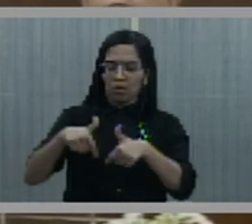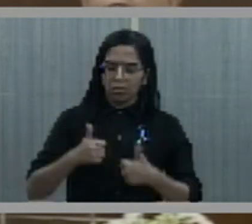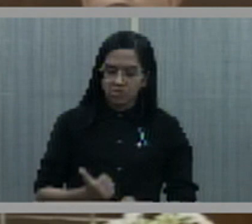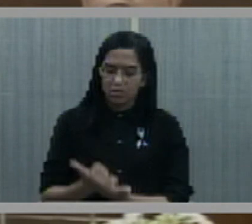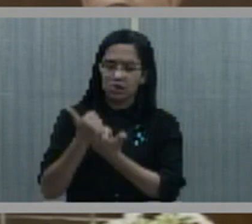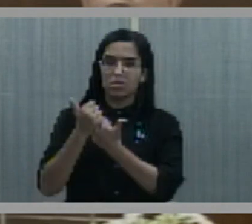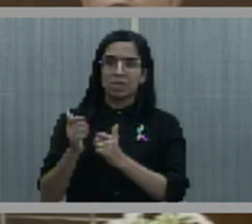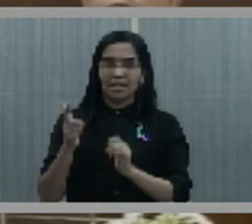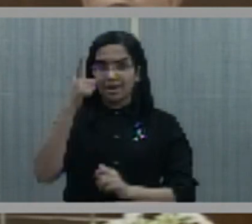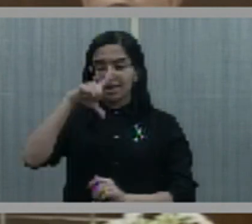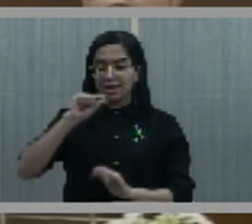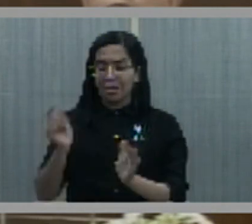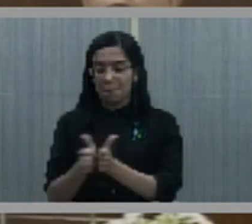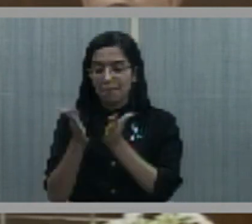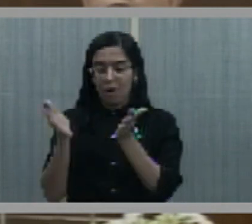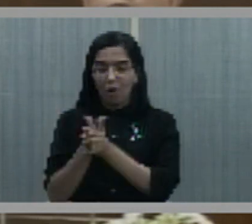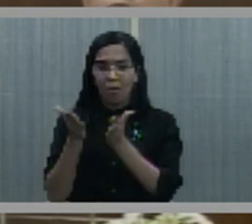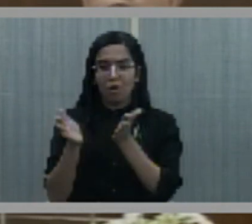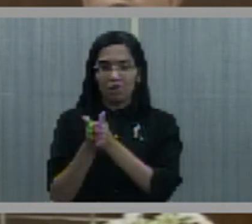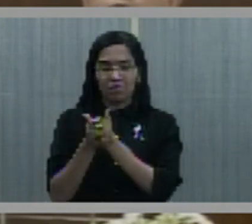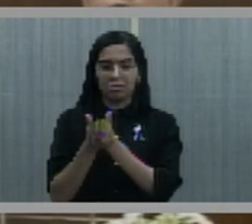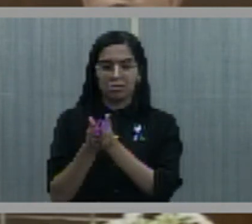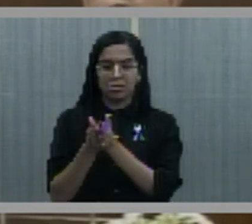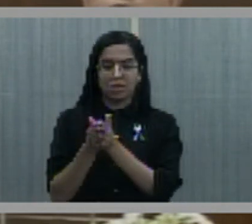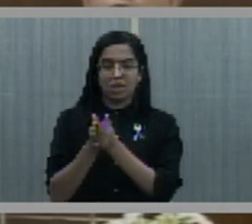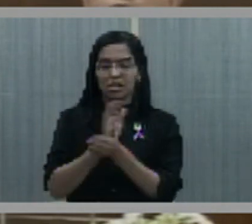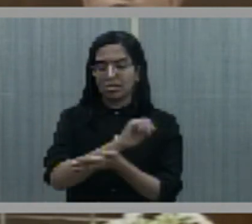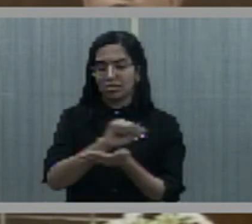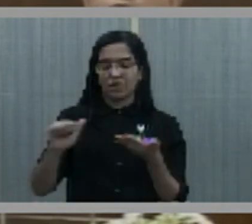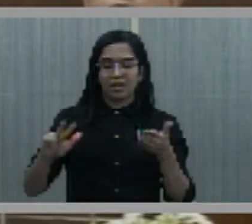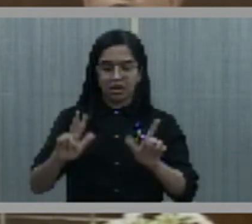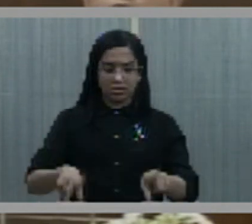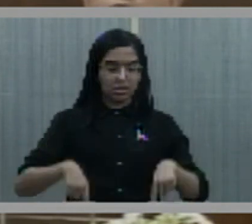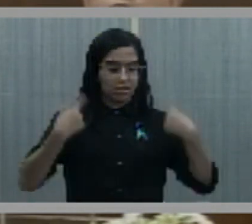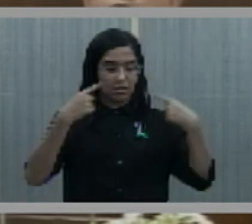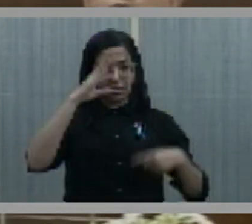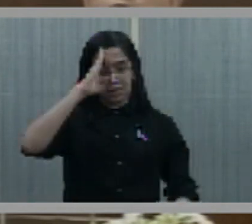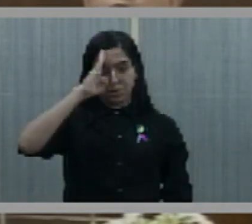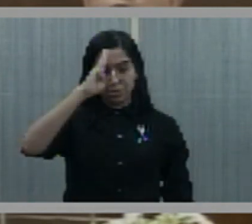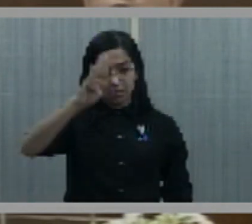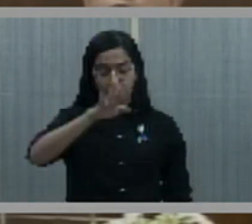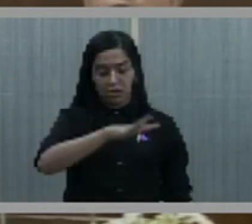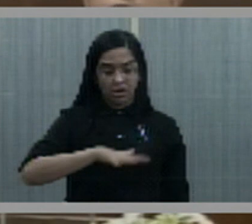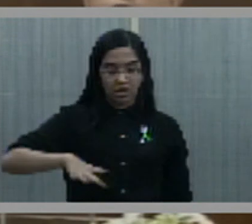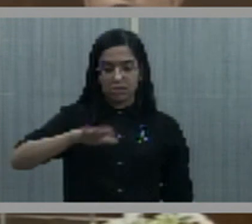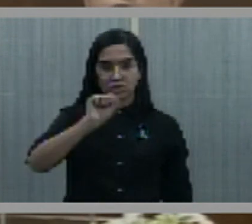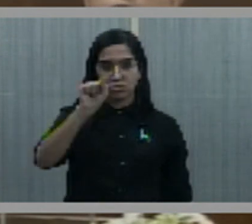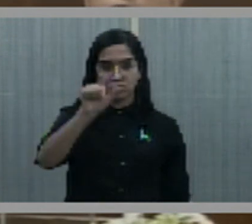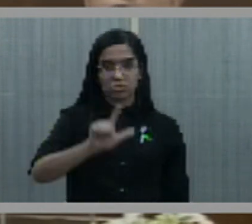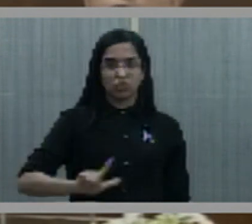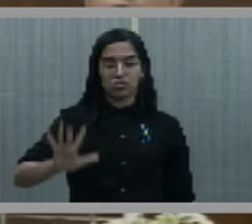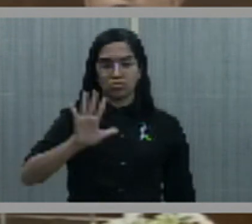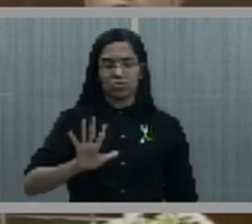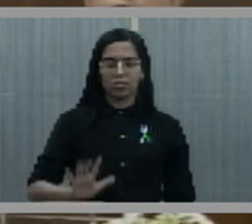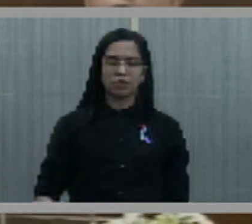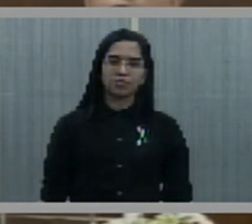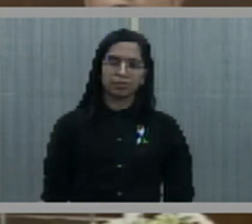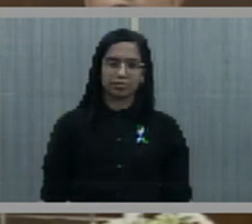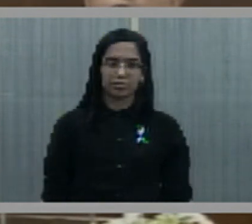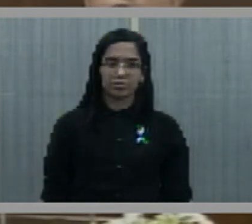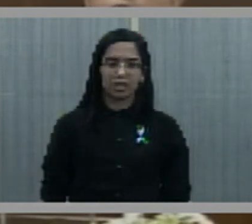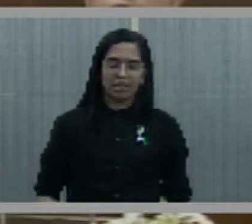nossa sociedade, diante dos constantes desafios, principalmente na nossa região sul. Seus